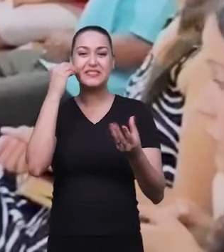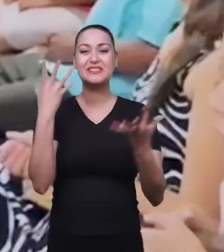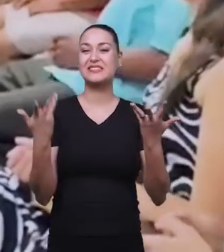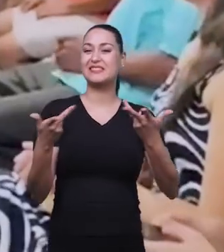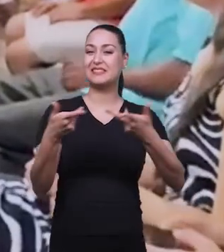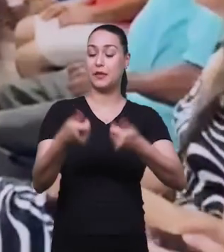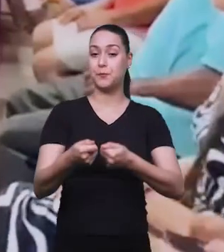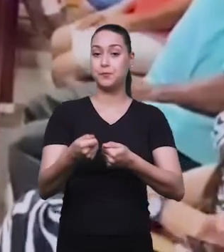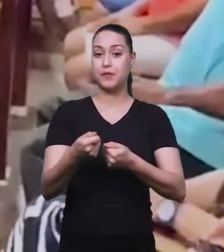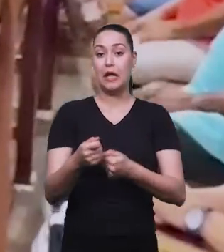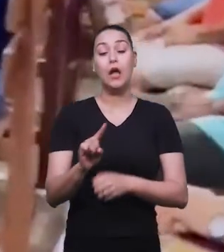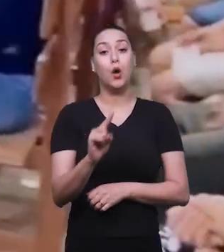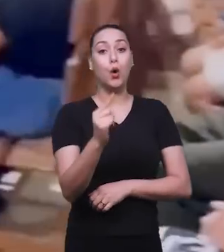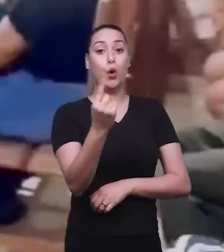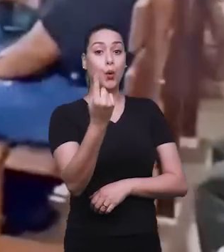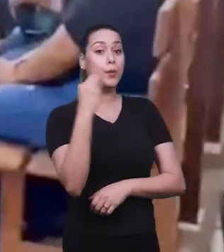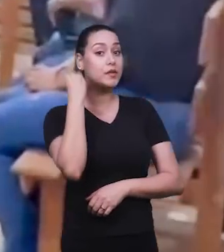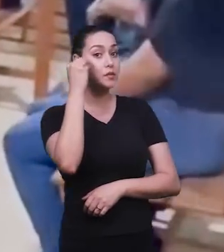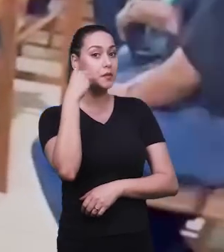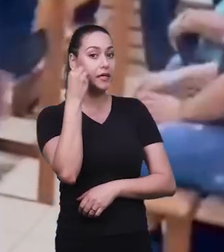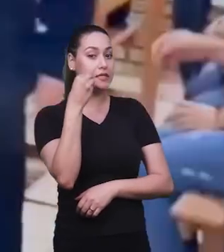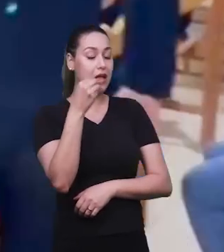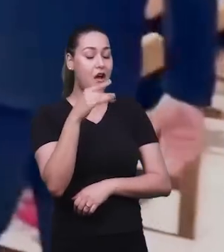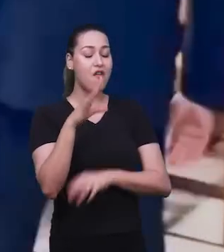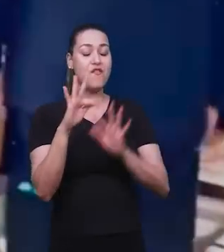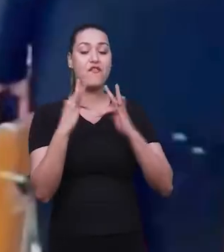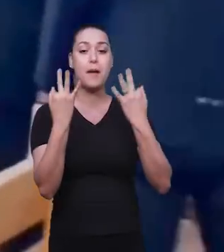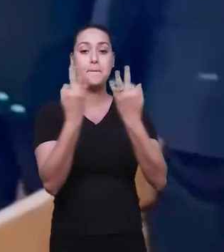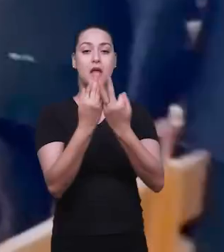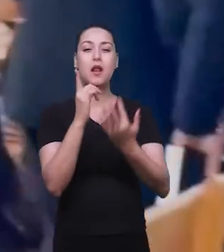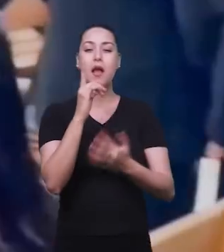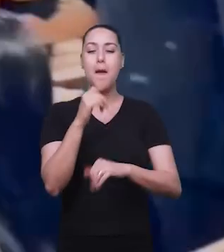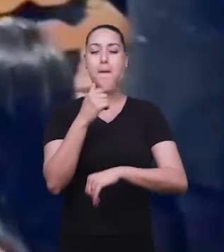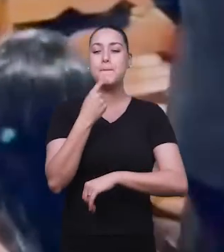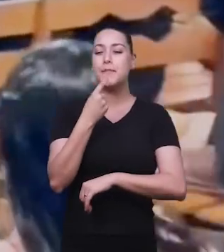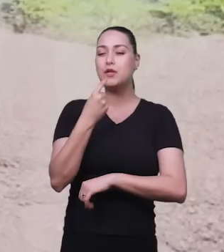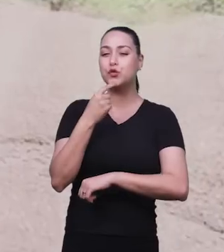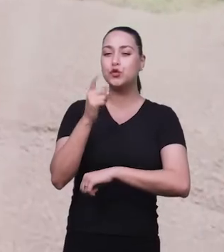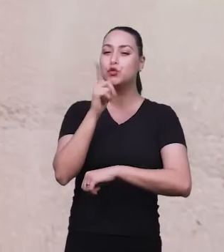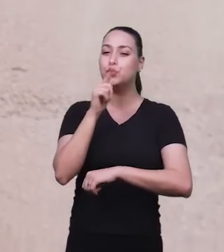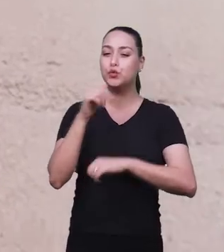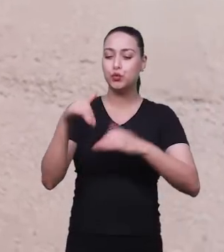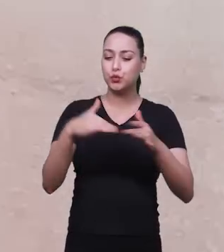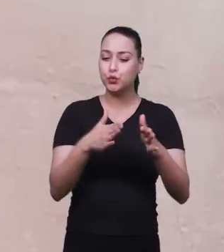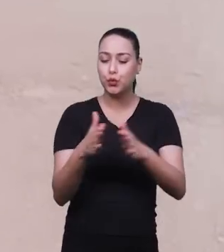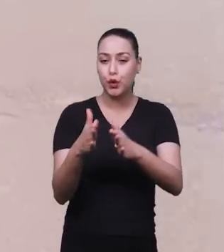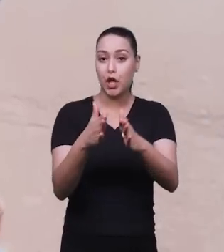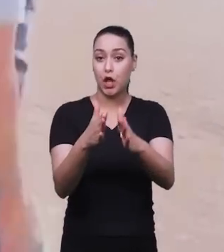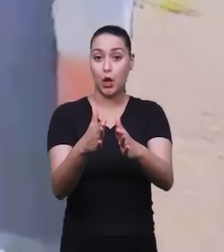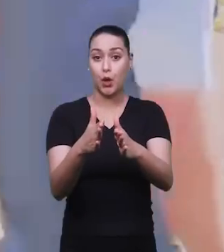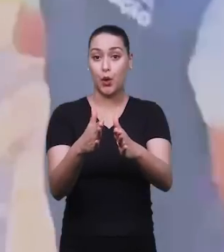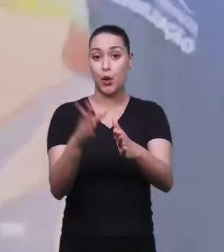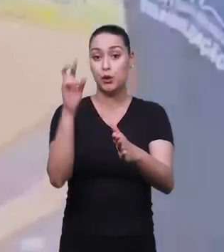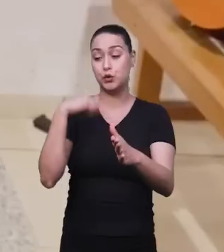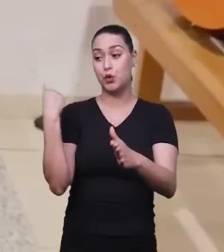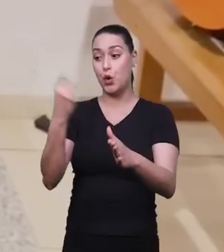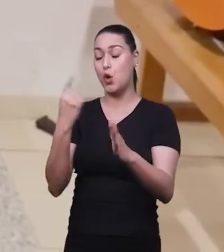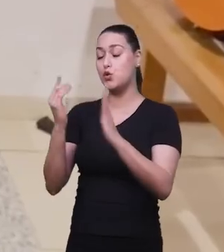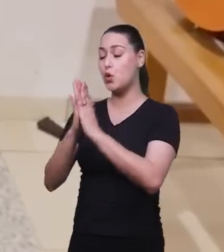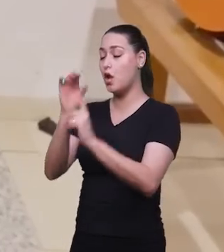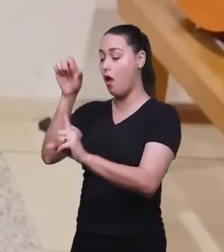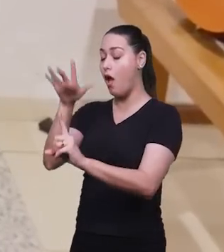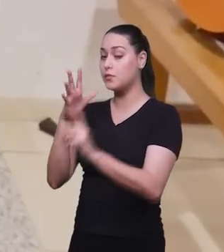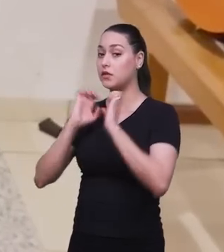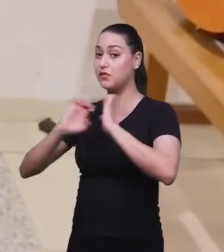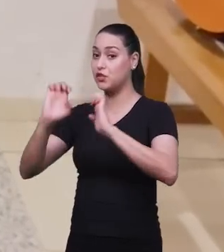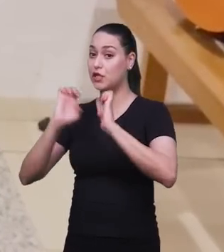Uma é a dona Palmeira, lá da beira do rio, aquela irmã que te orou lá na evangelização, hoje já estava